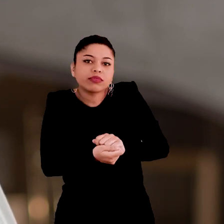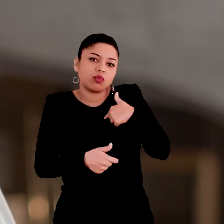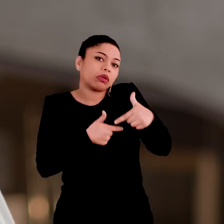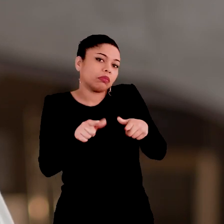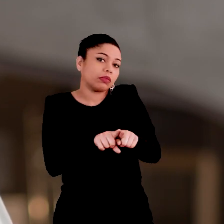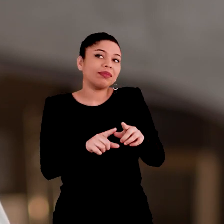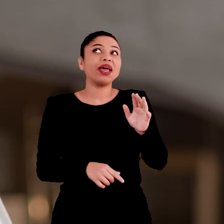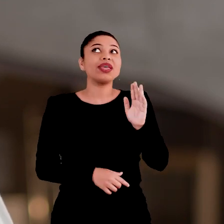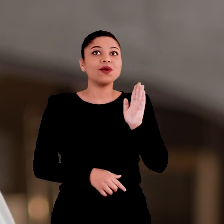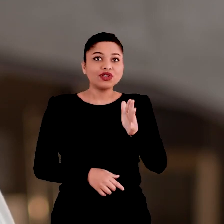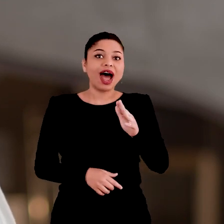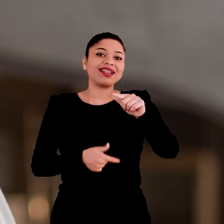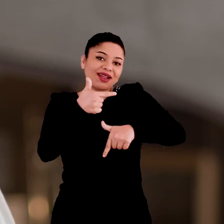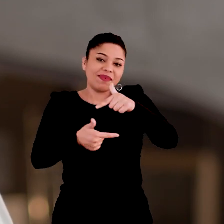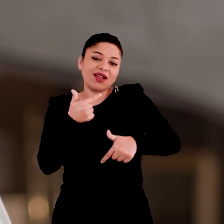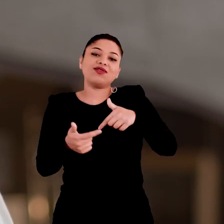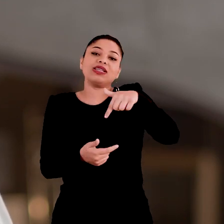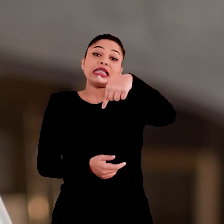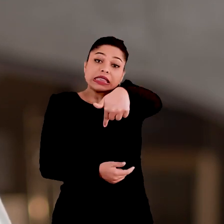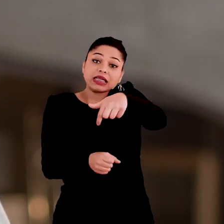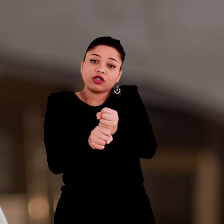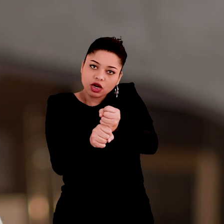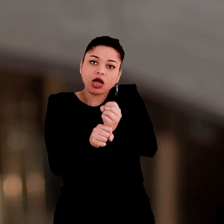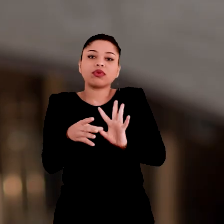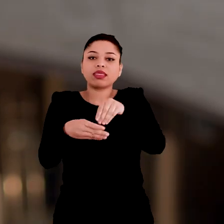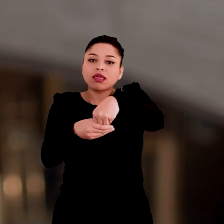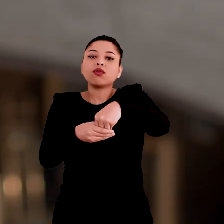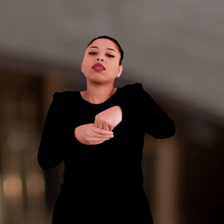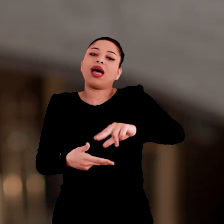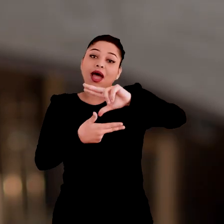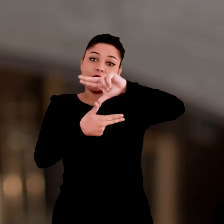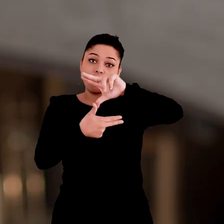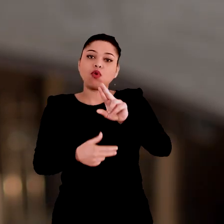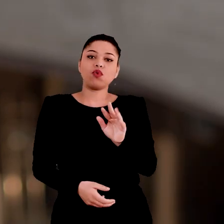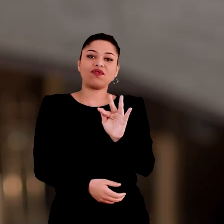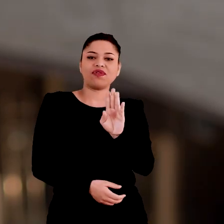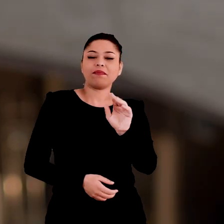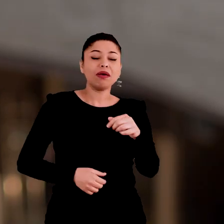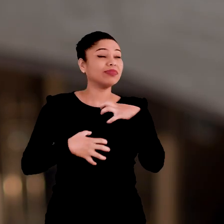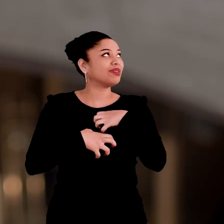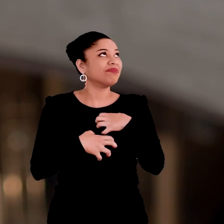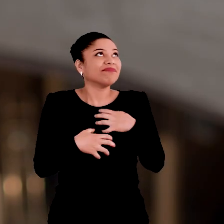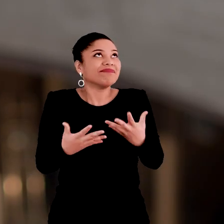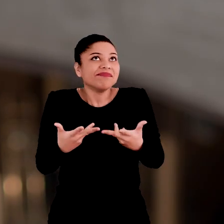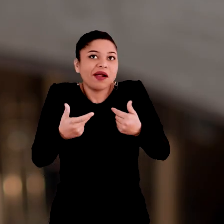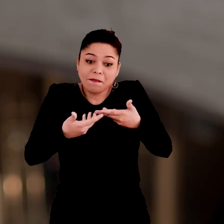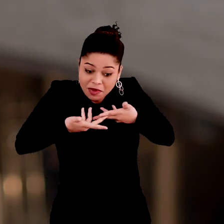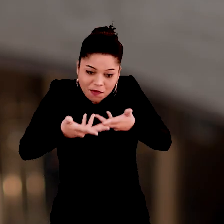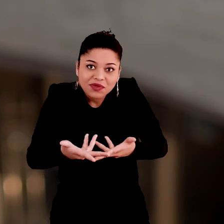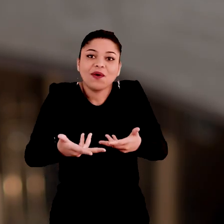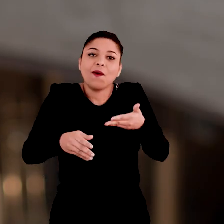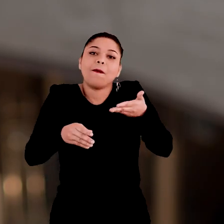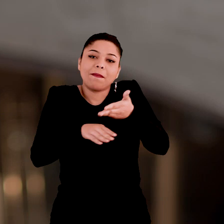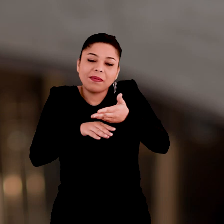e, enfim, foi uma alegria ter sido convidada para ser jurada desse prêmio. O processo de seleção acho que foi bem bacana, assim, foi um processo que a gente pôde